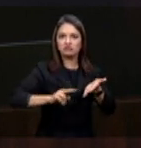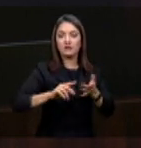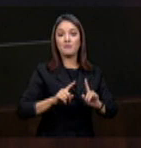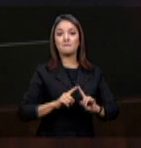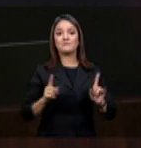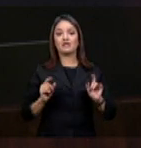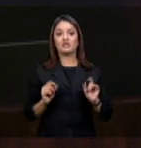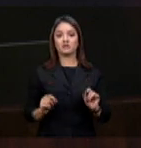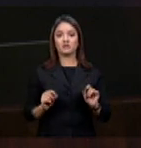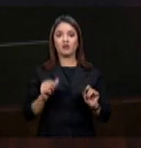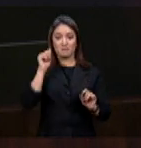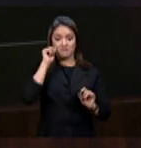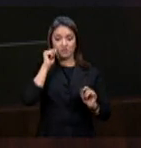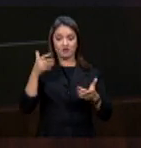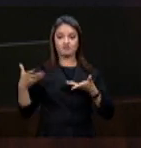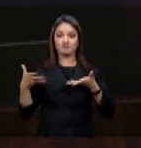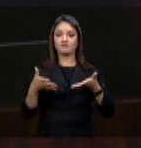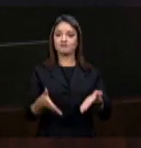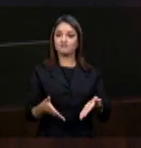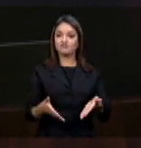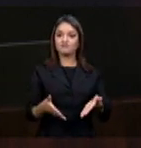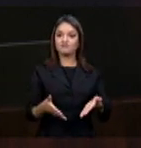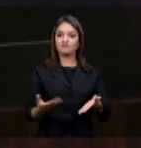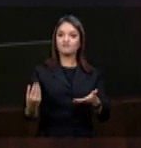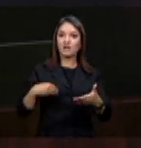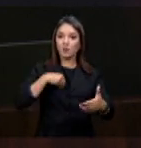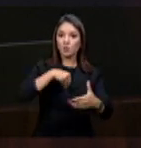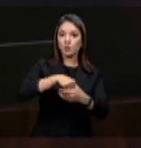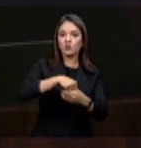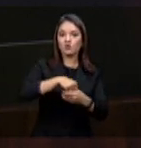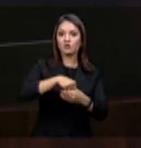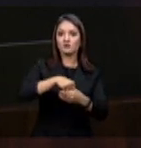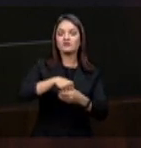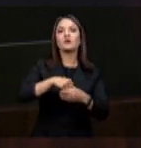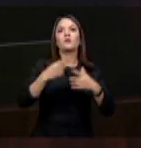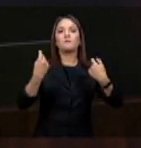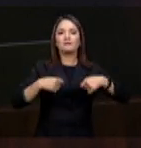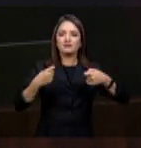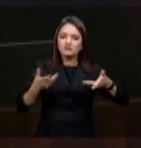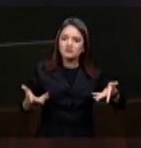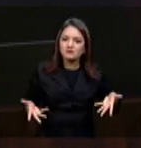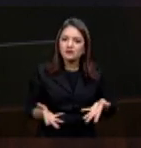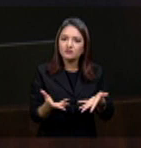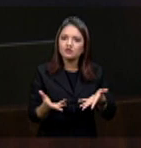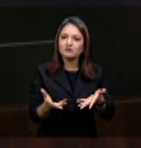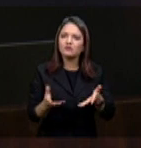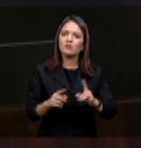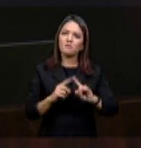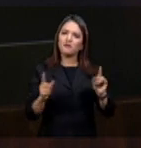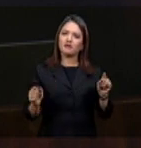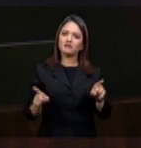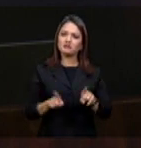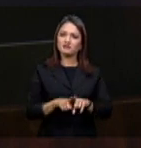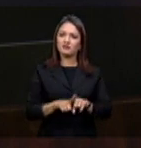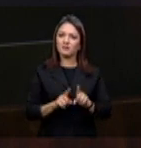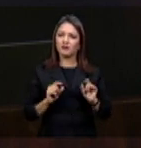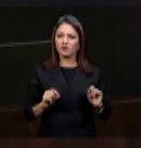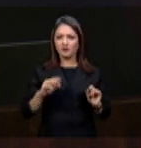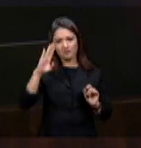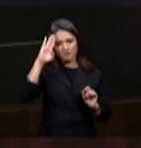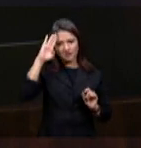certo e que a inserção da mulher depende também não só desses incentivos mas DP e e